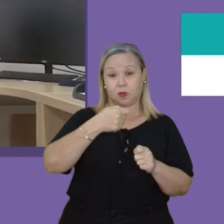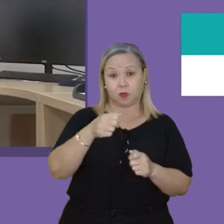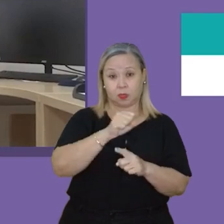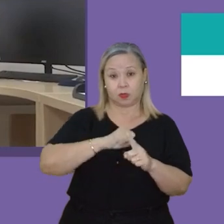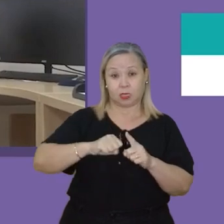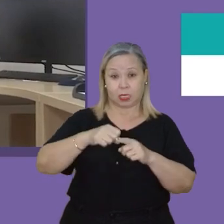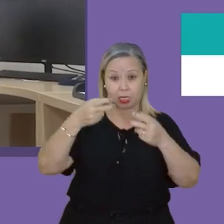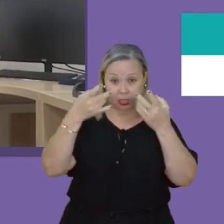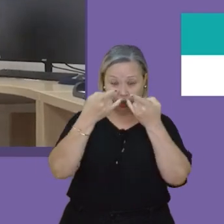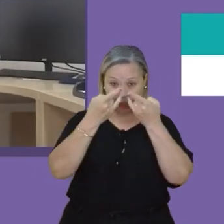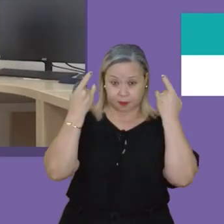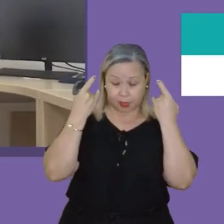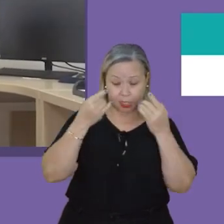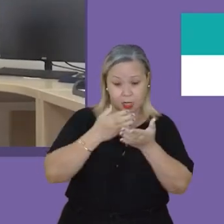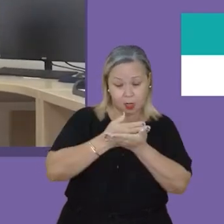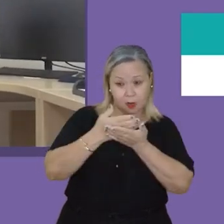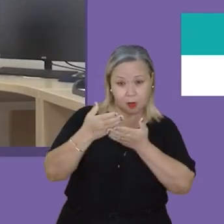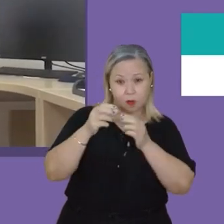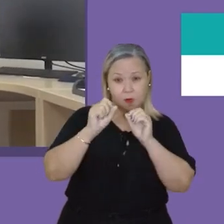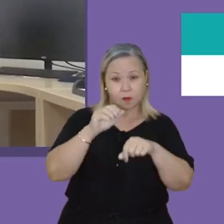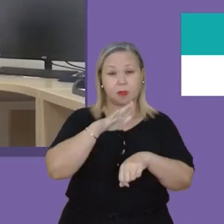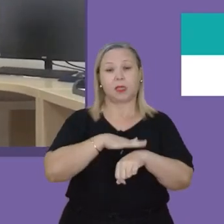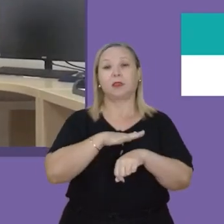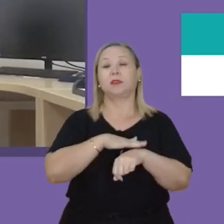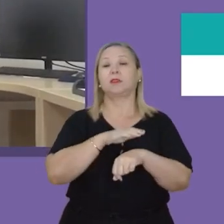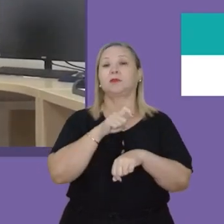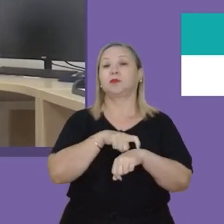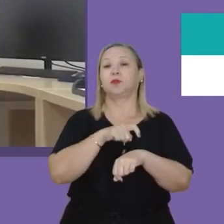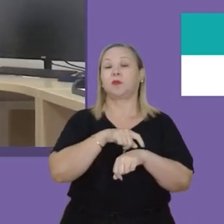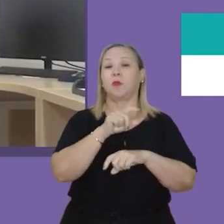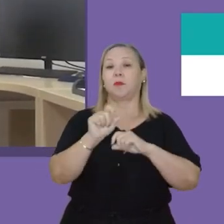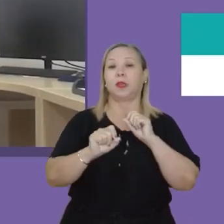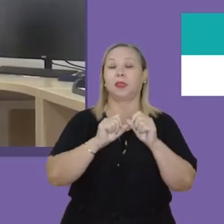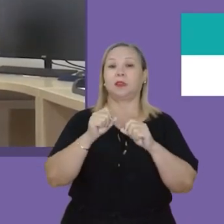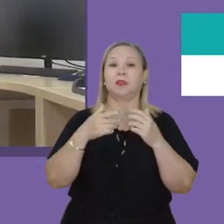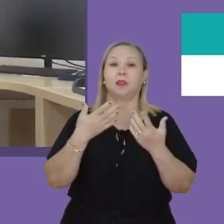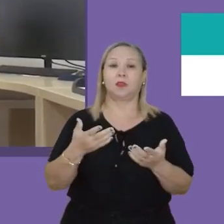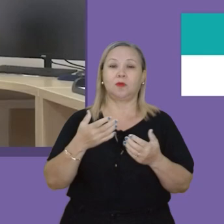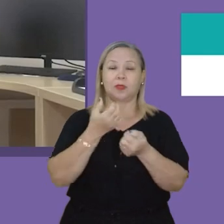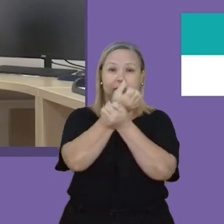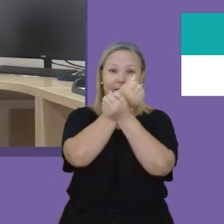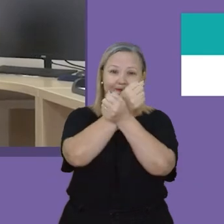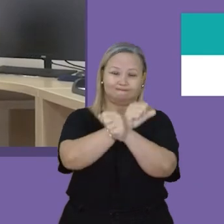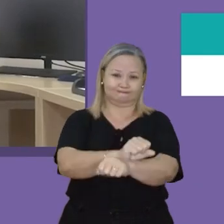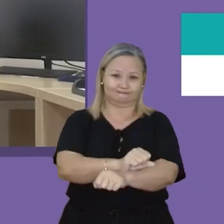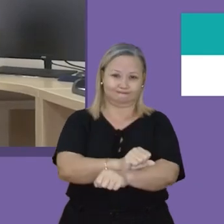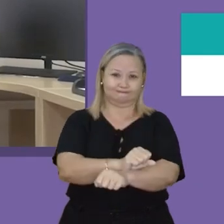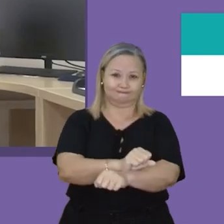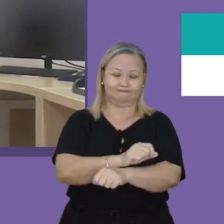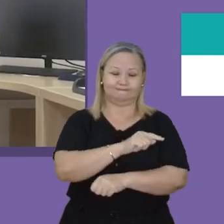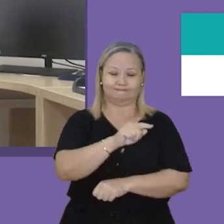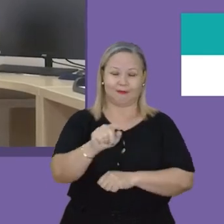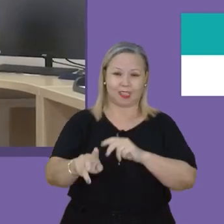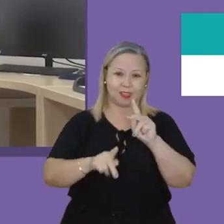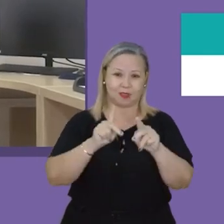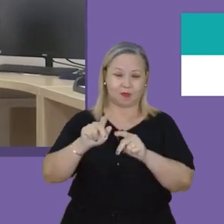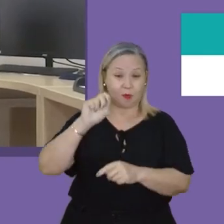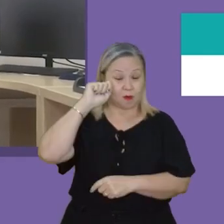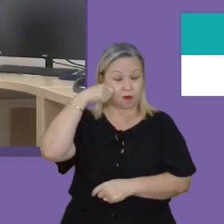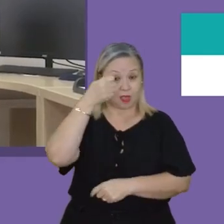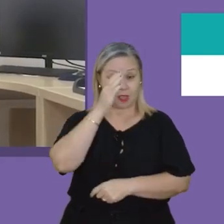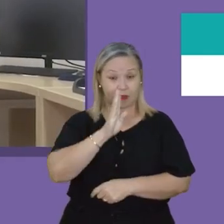começa exatamente no momento em que escravizam esse povo negro